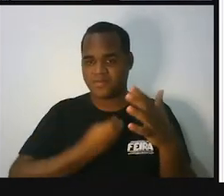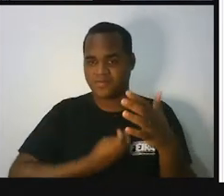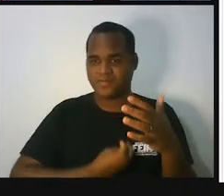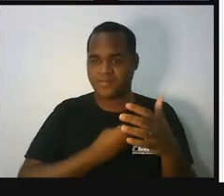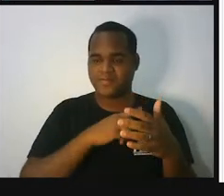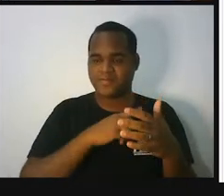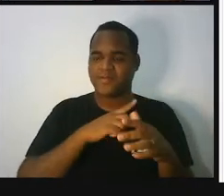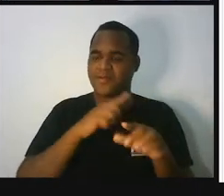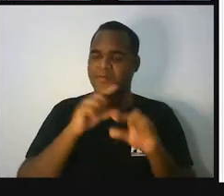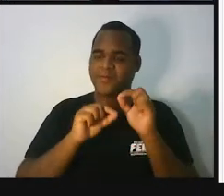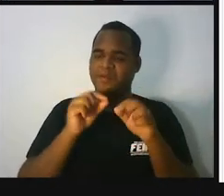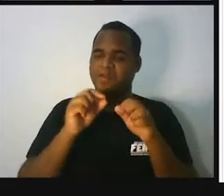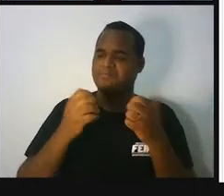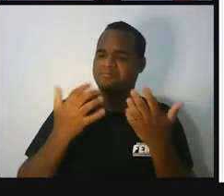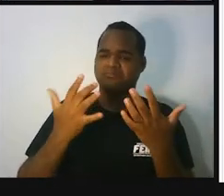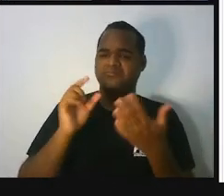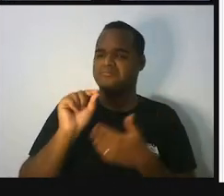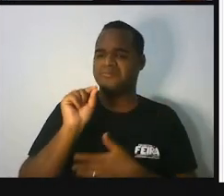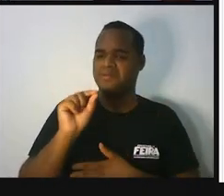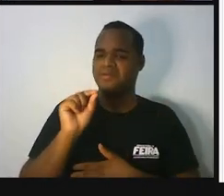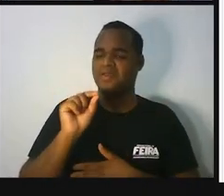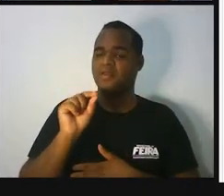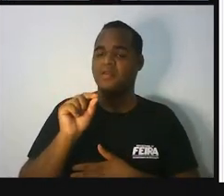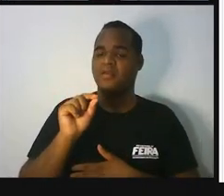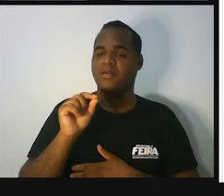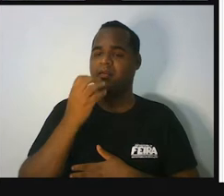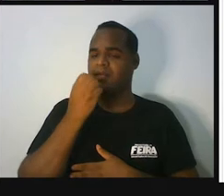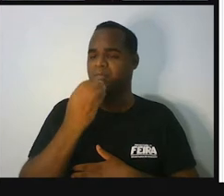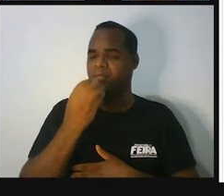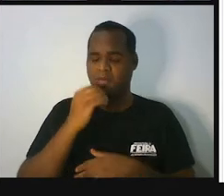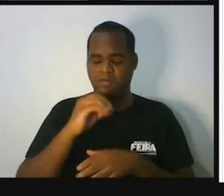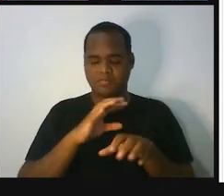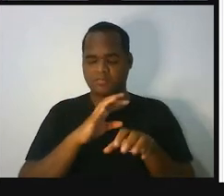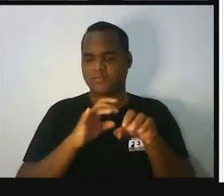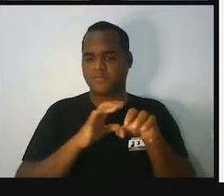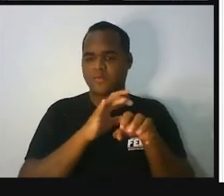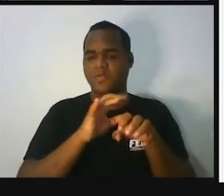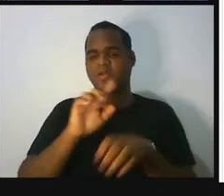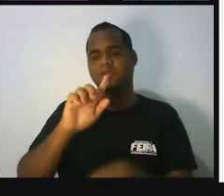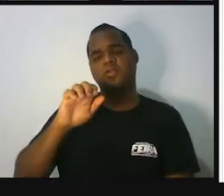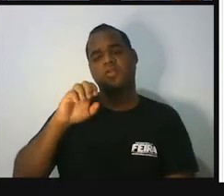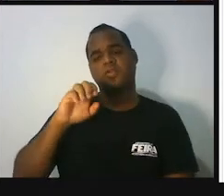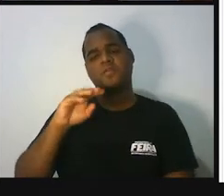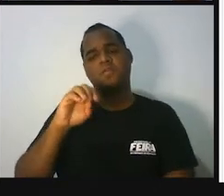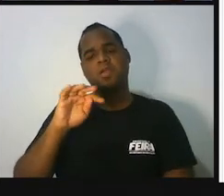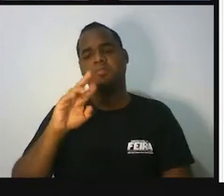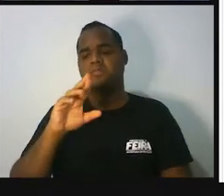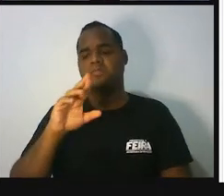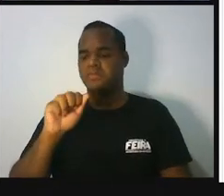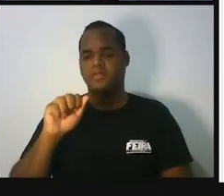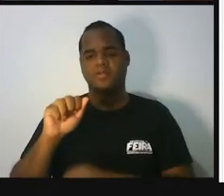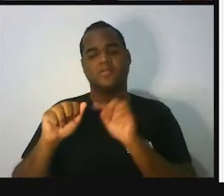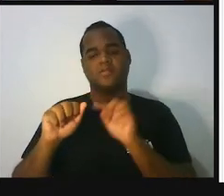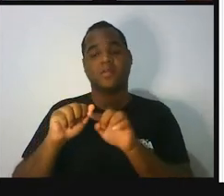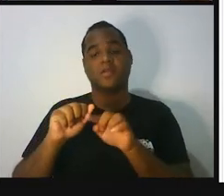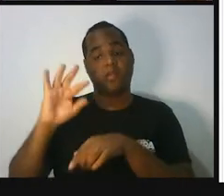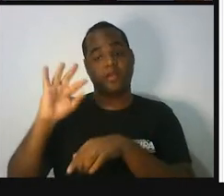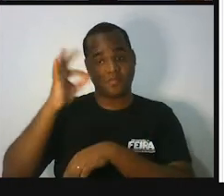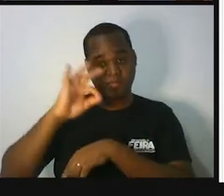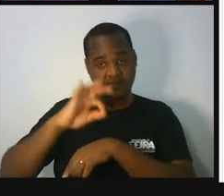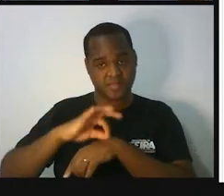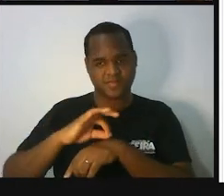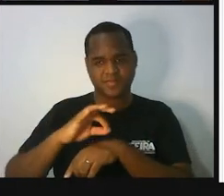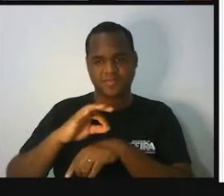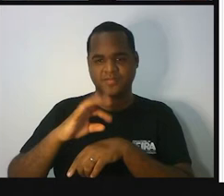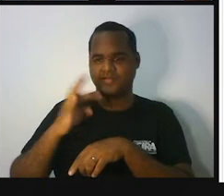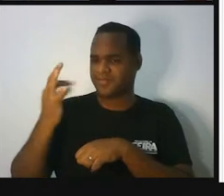né? Magnífico, um verdadeiro geômetra. O que é geômetra, professor? A abelha.